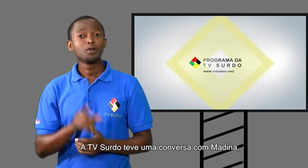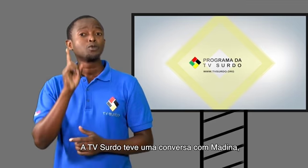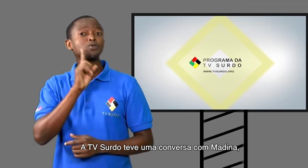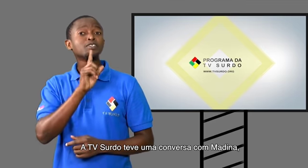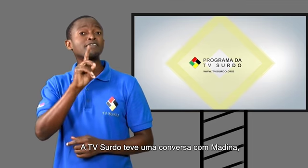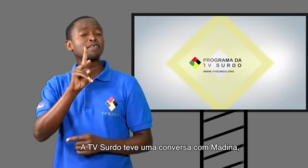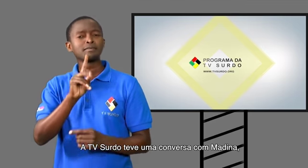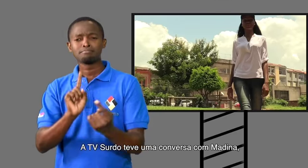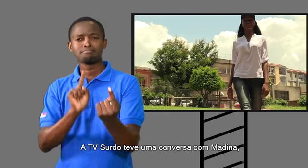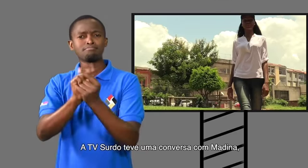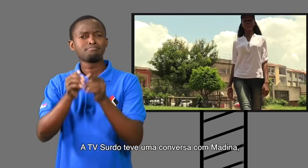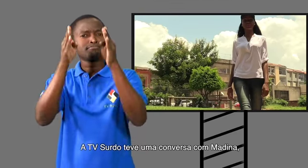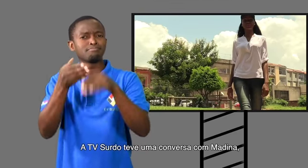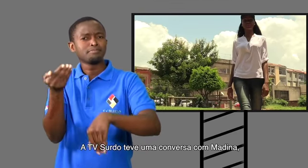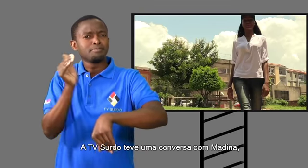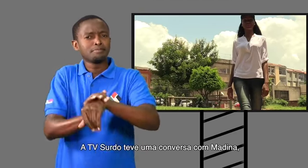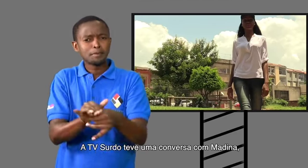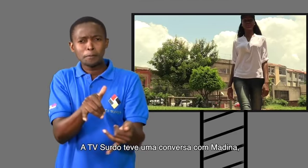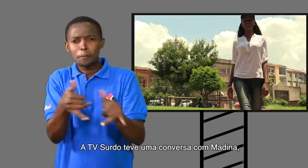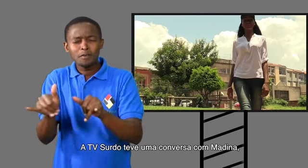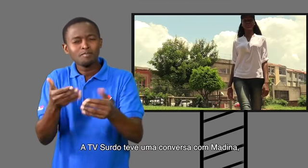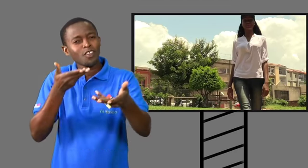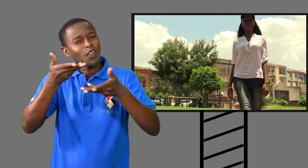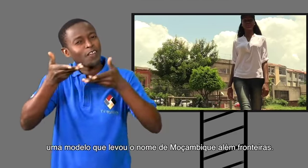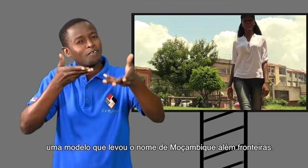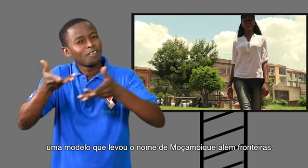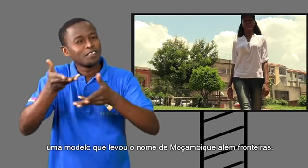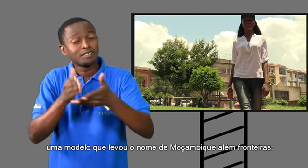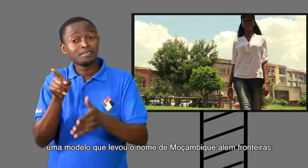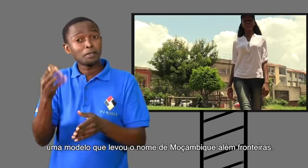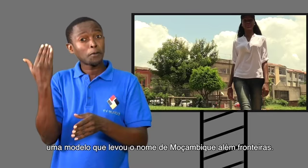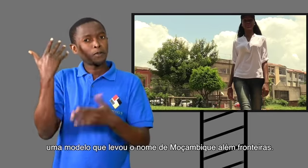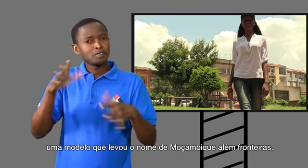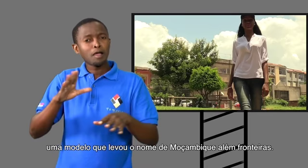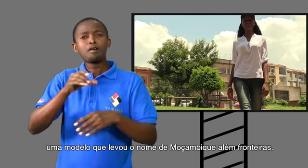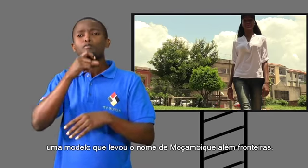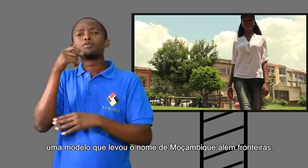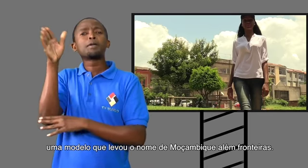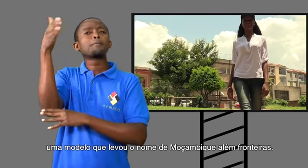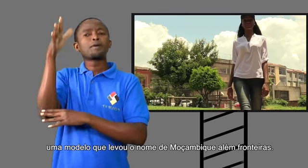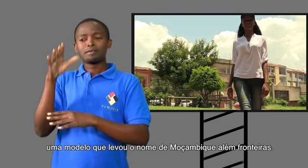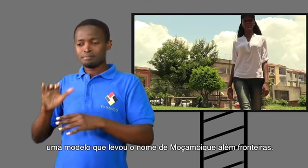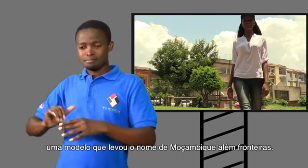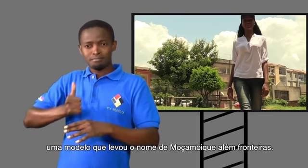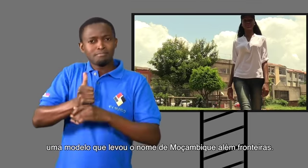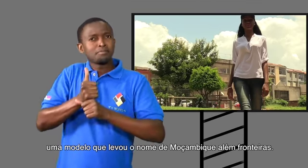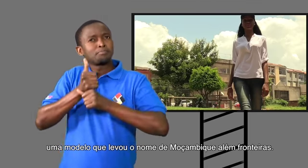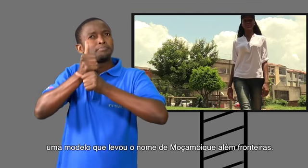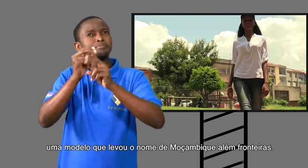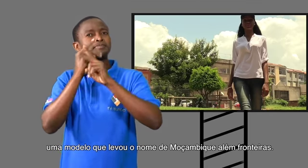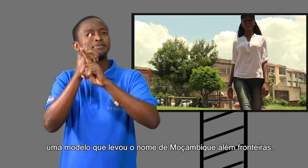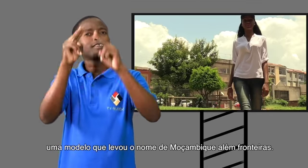A TV Surdo teve uma conversa com Madina, uma modelo que levou o nome de Moçambique